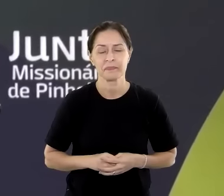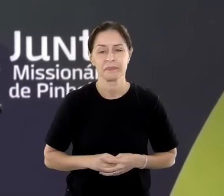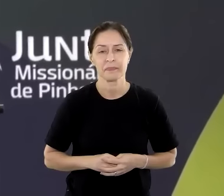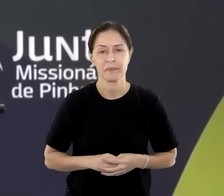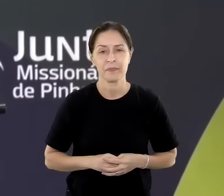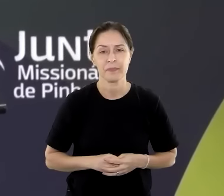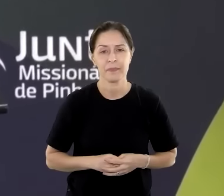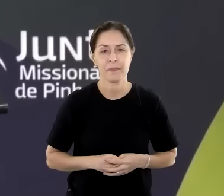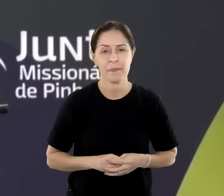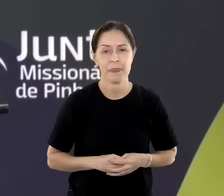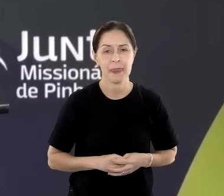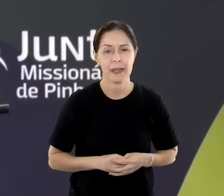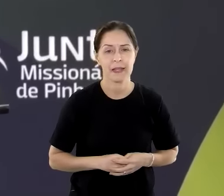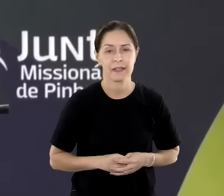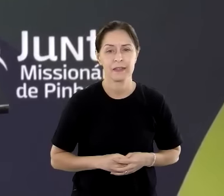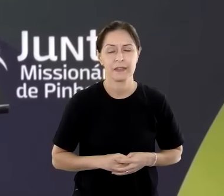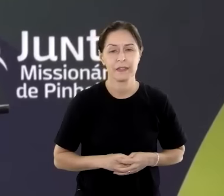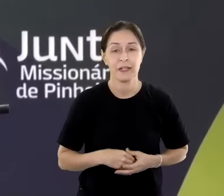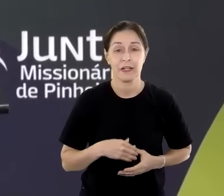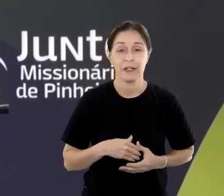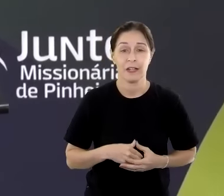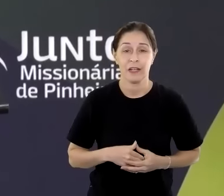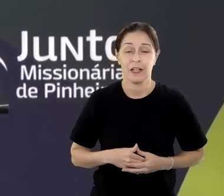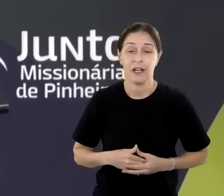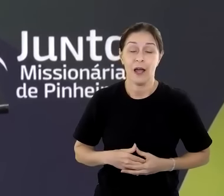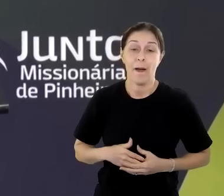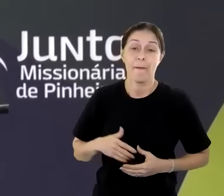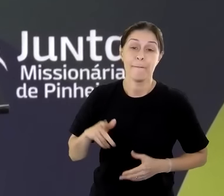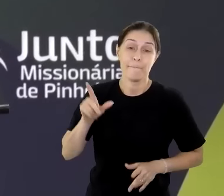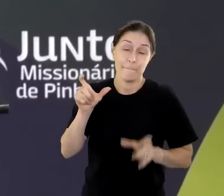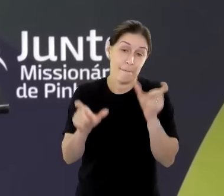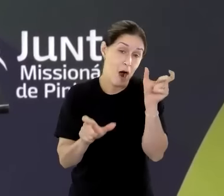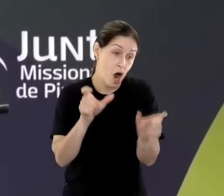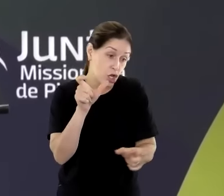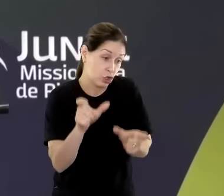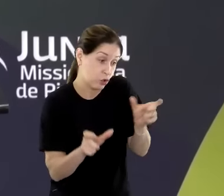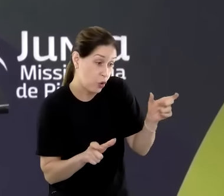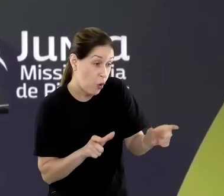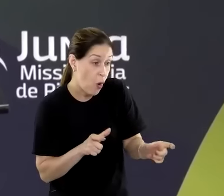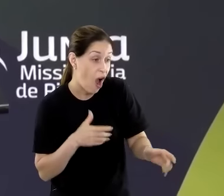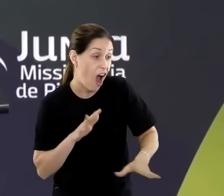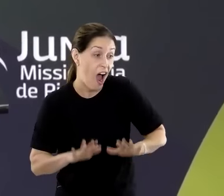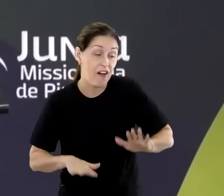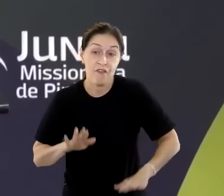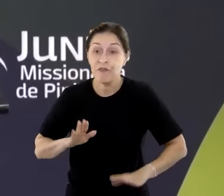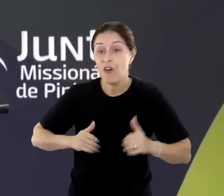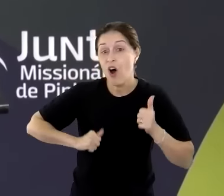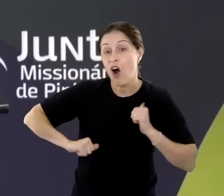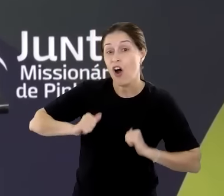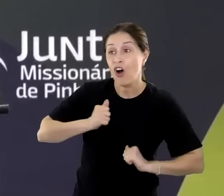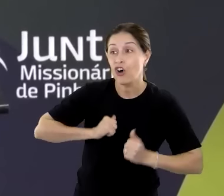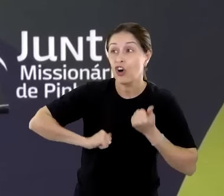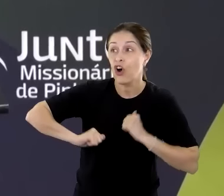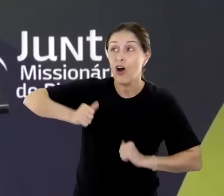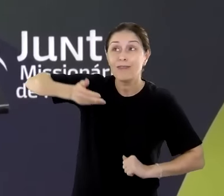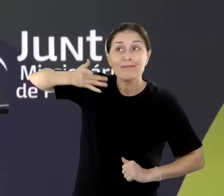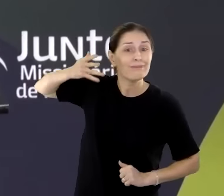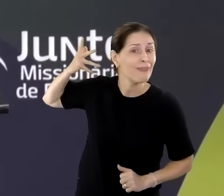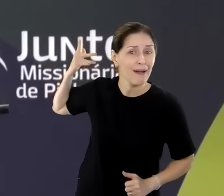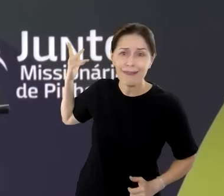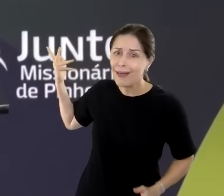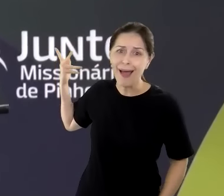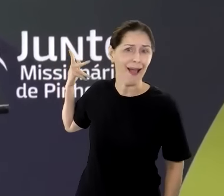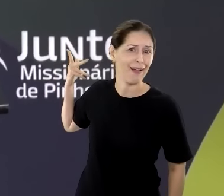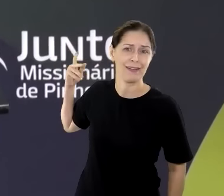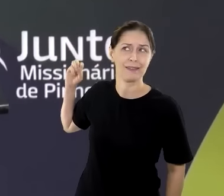relação ao futuro. Tem gente que está ansiosa porque não resolveu o passado, tem feridas para